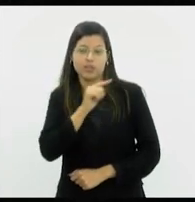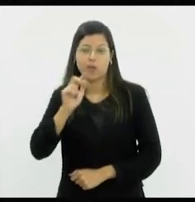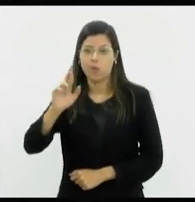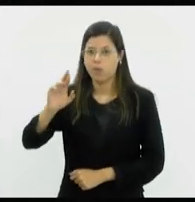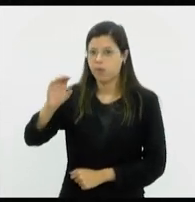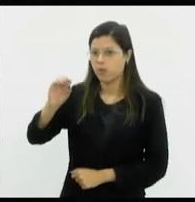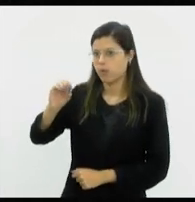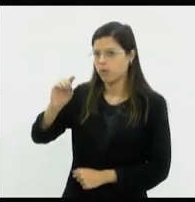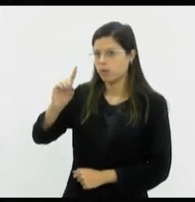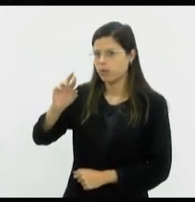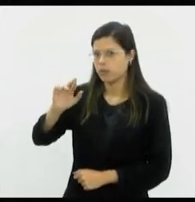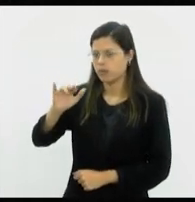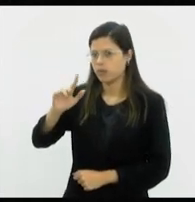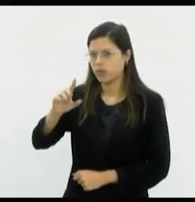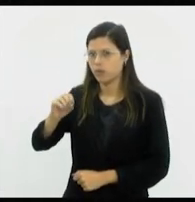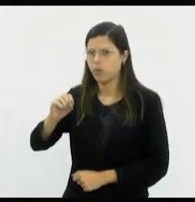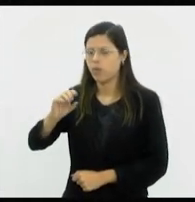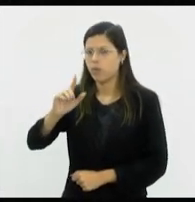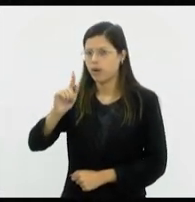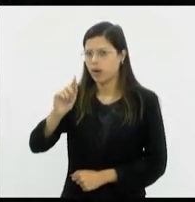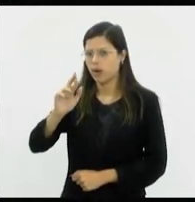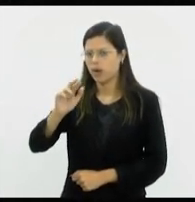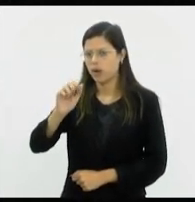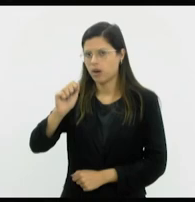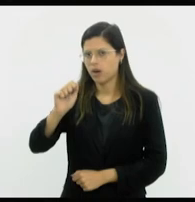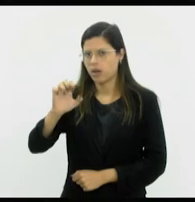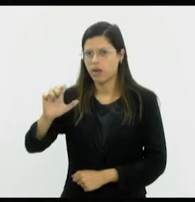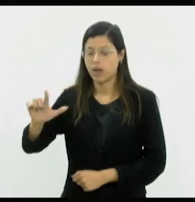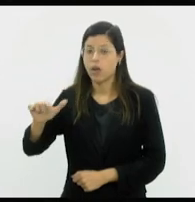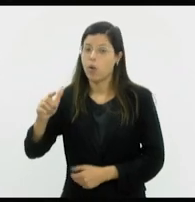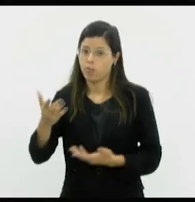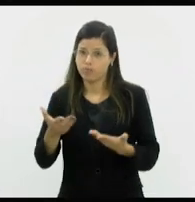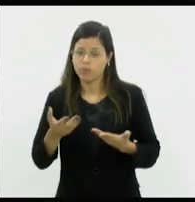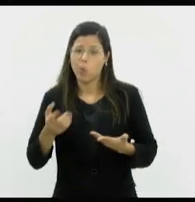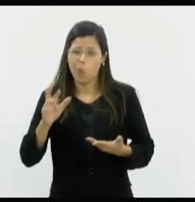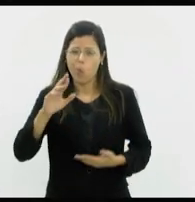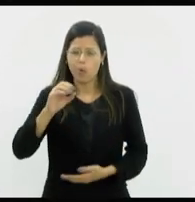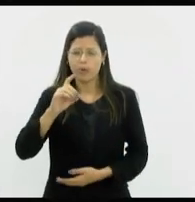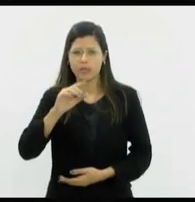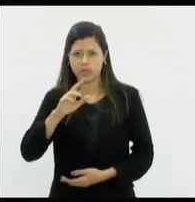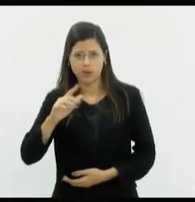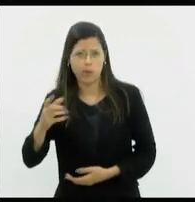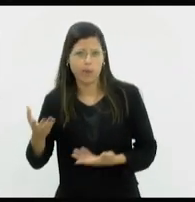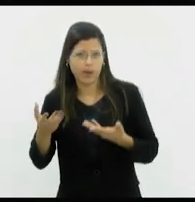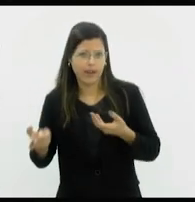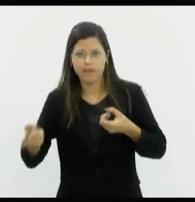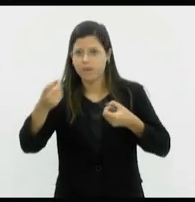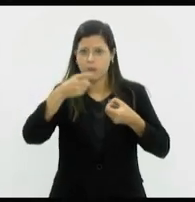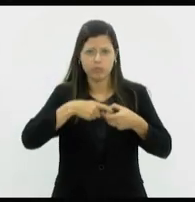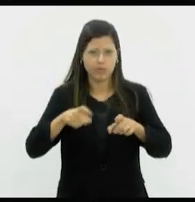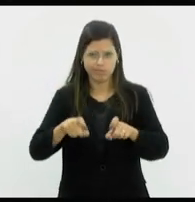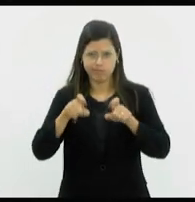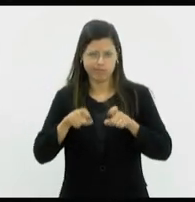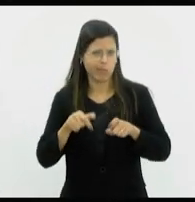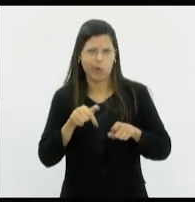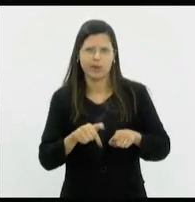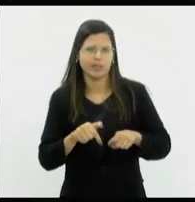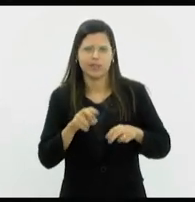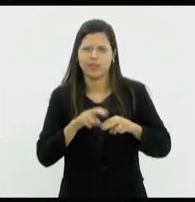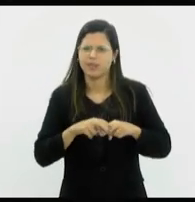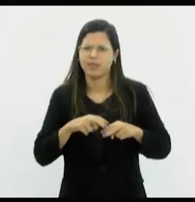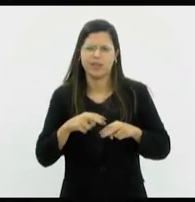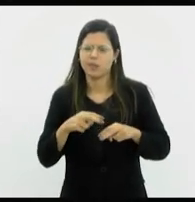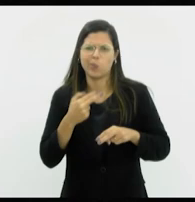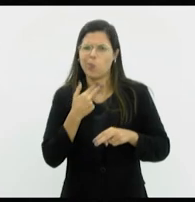Grael. O Rodrigo Neves, que quer voltar à cadeira da onde ele nunca deveria ter sentado.